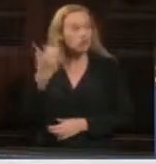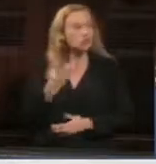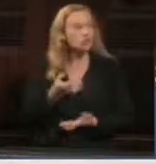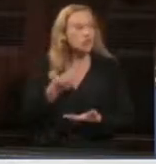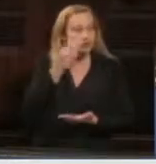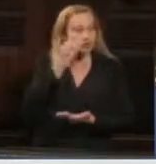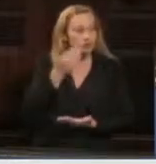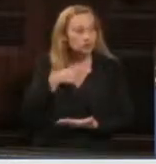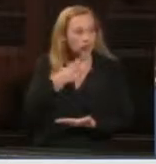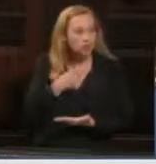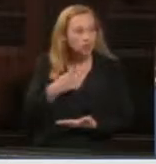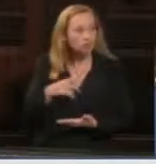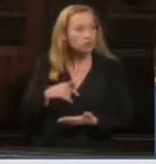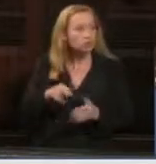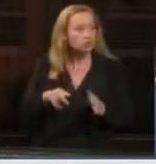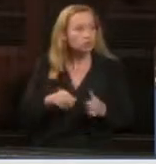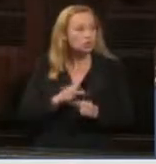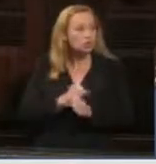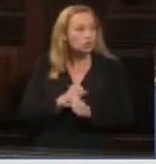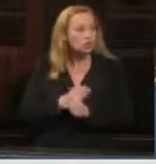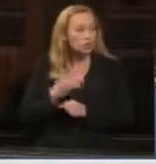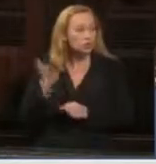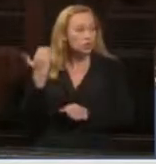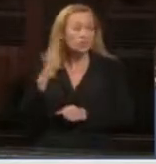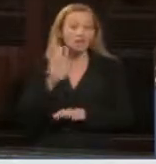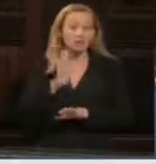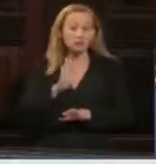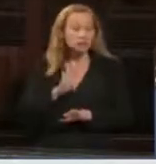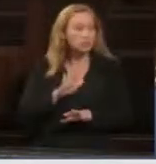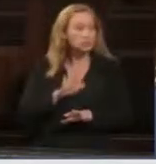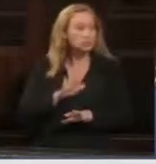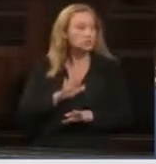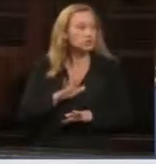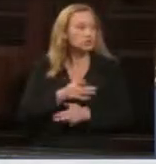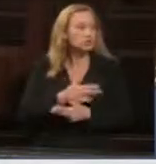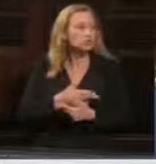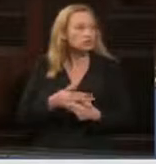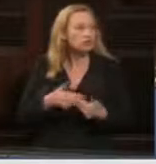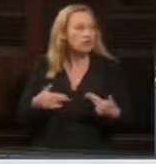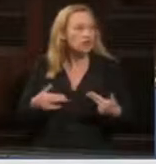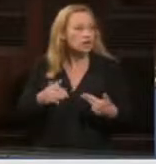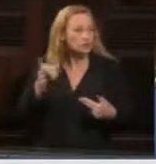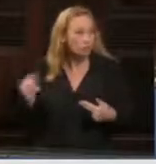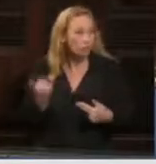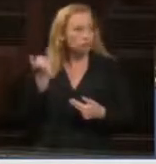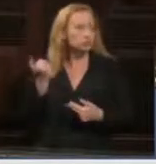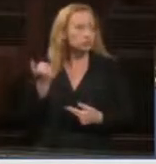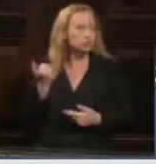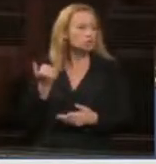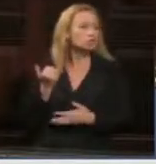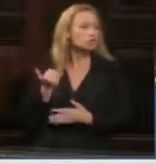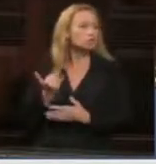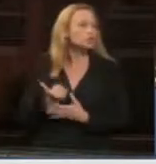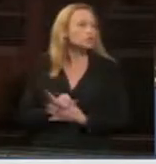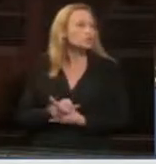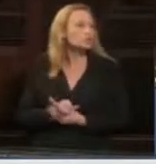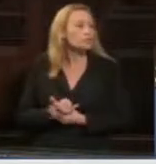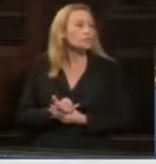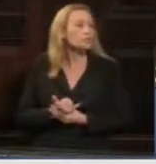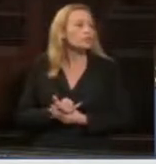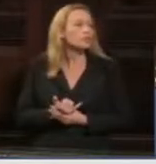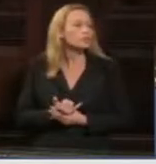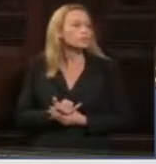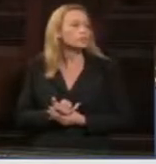passado desculpe do padre ano passado em várias oportunidades em várias oportunidades nós